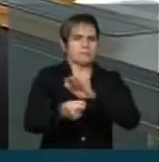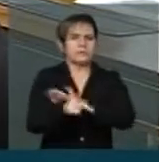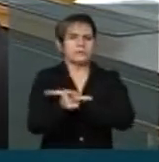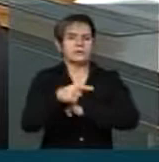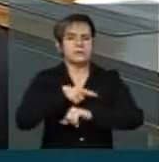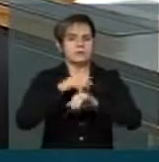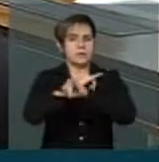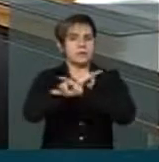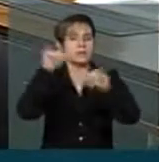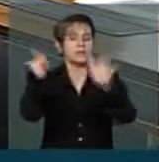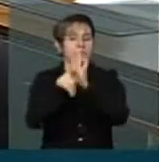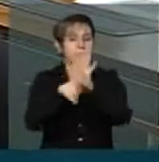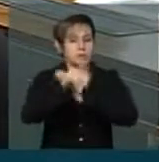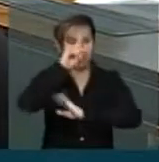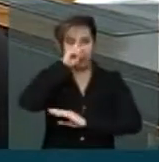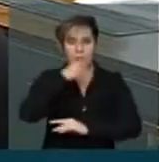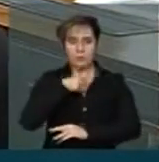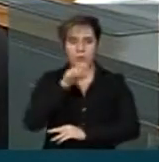própria,